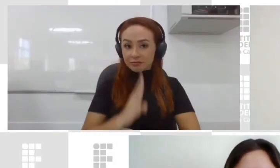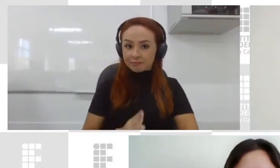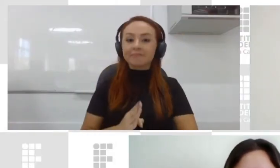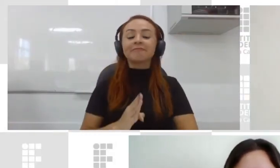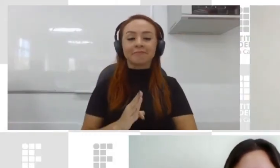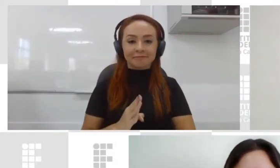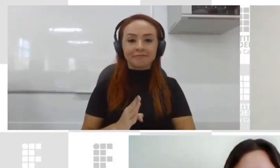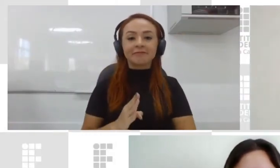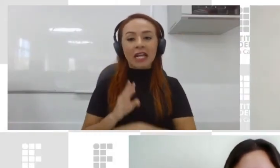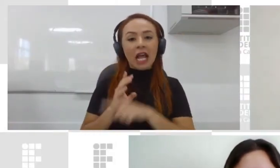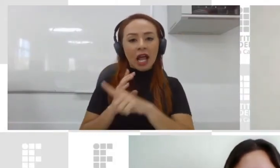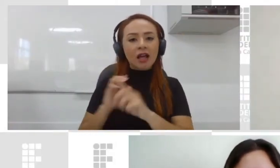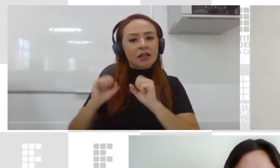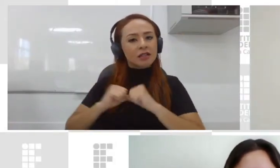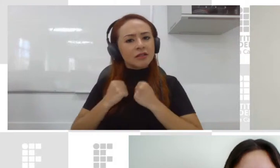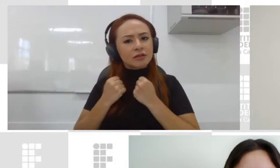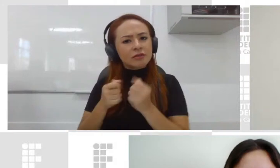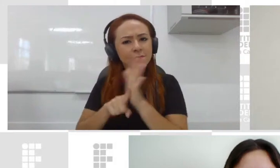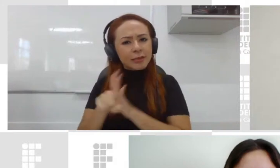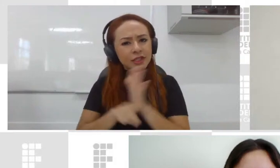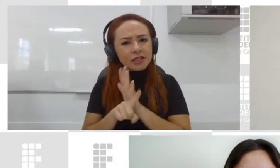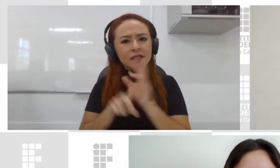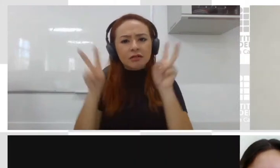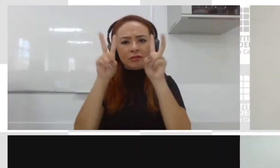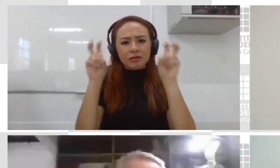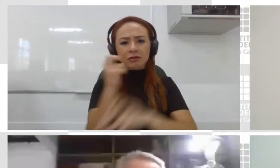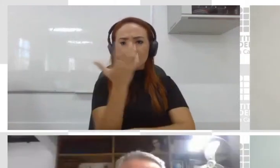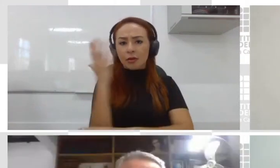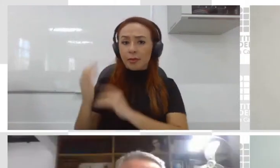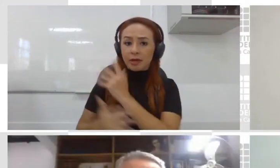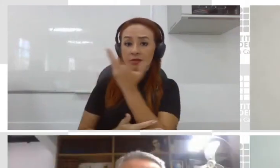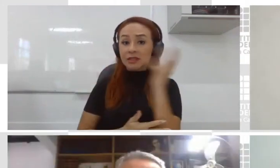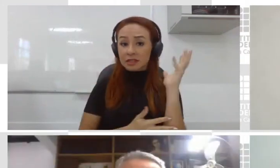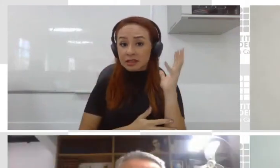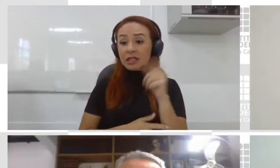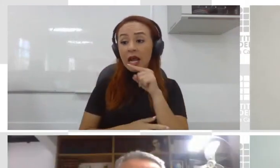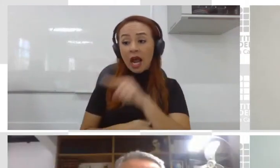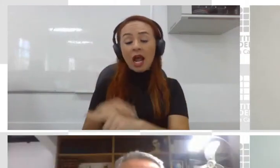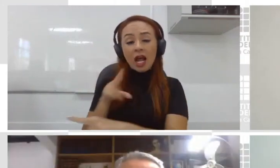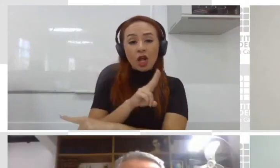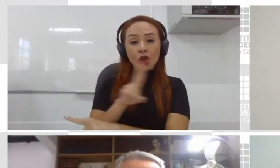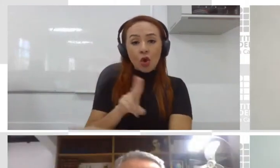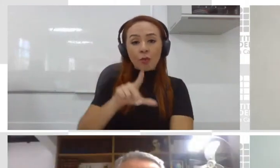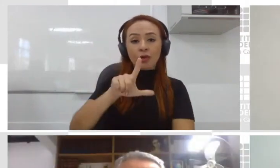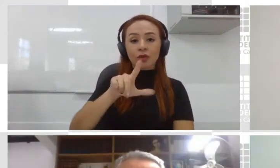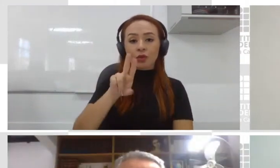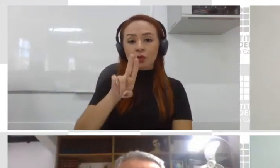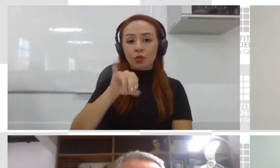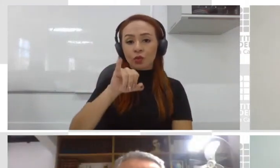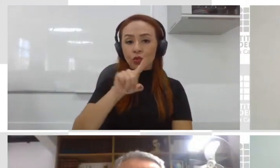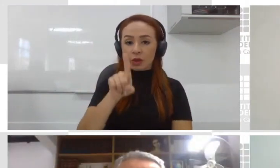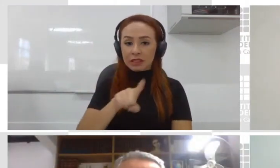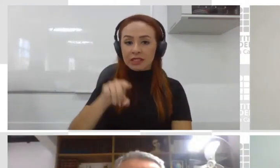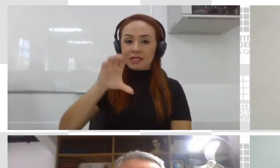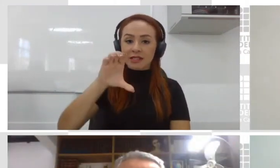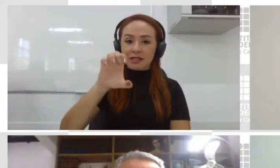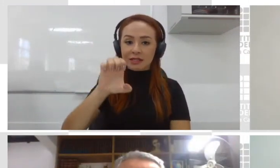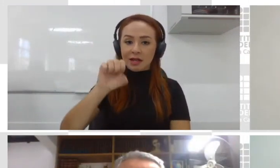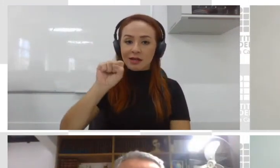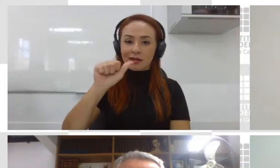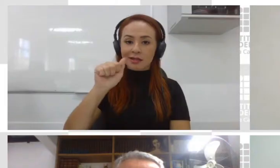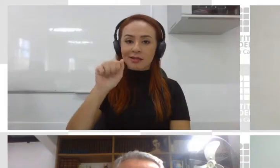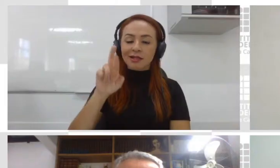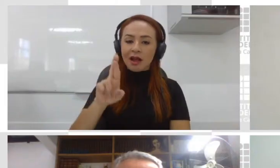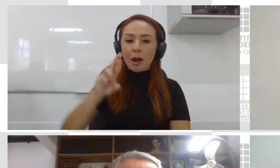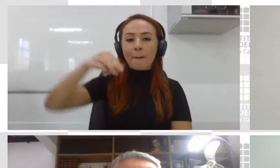esse tema, que é o professor Luiz César Marques Filho, né? Então, eu agradeço imensamente ao